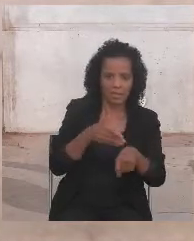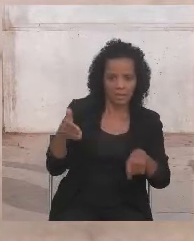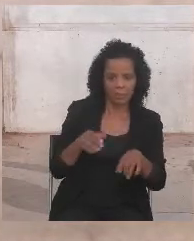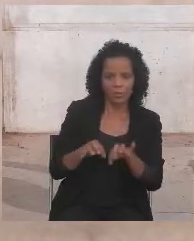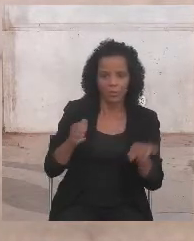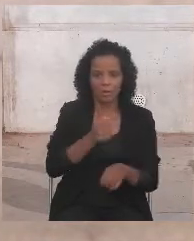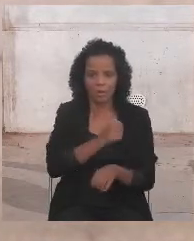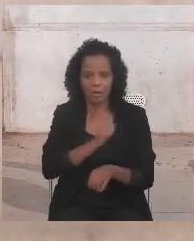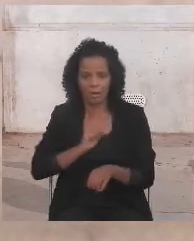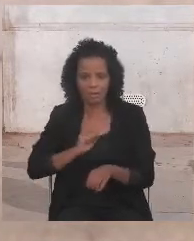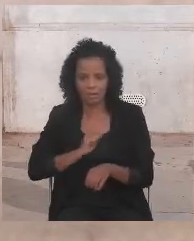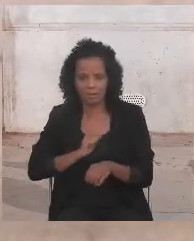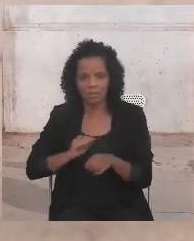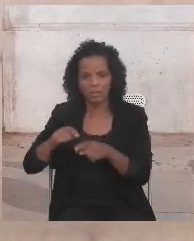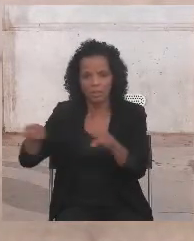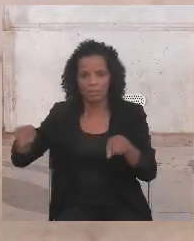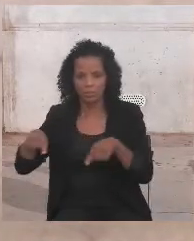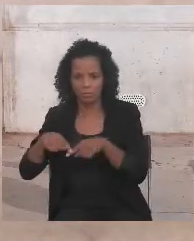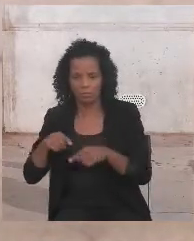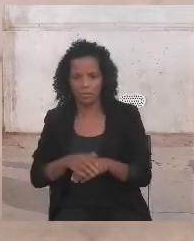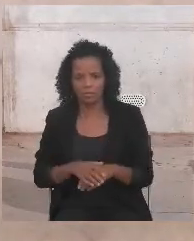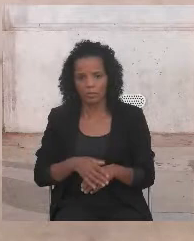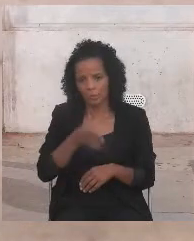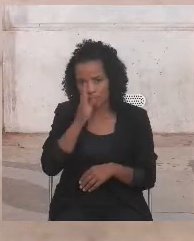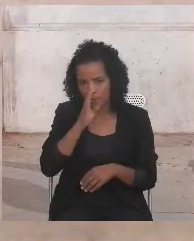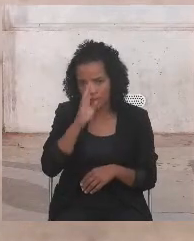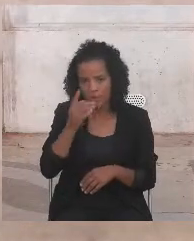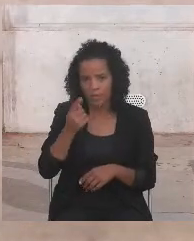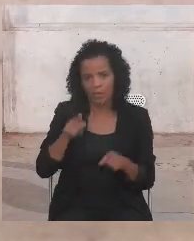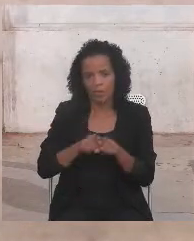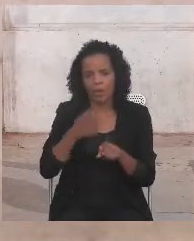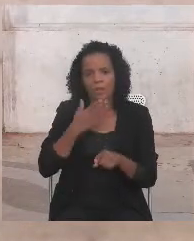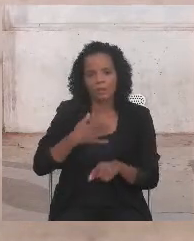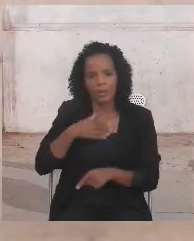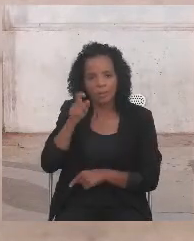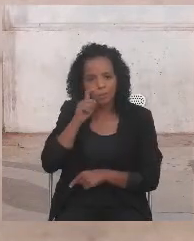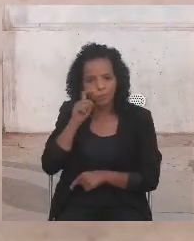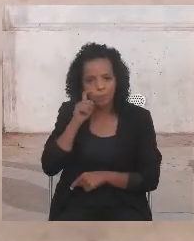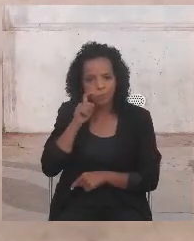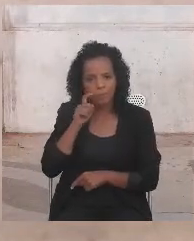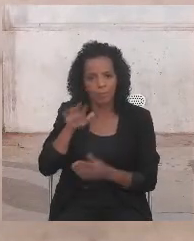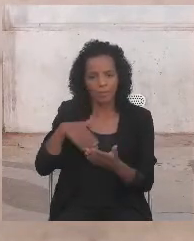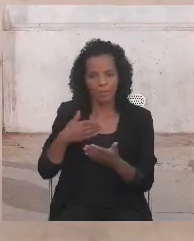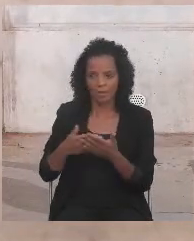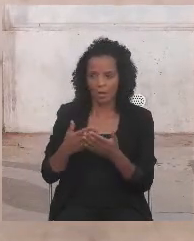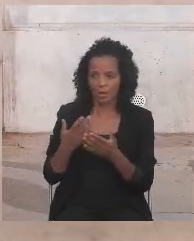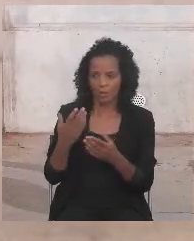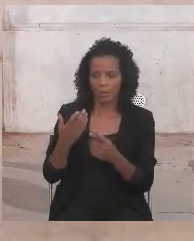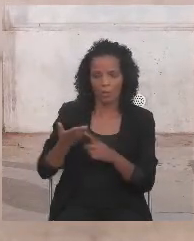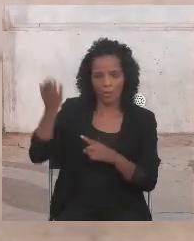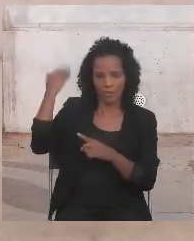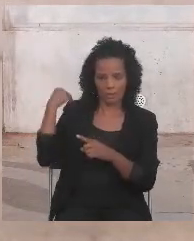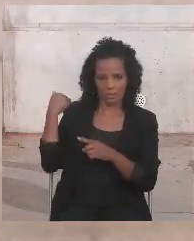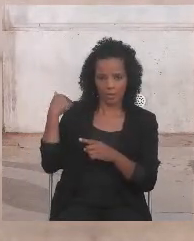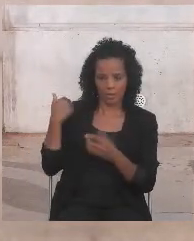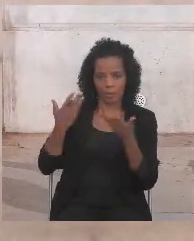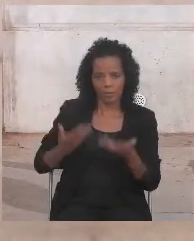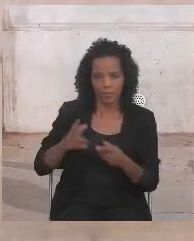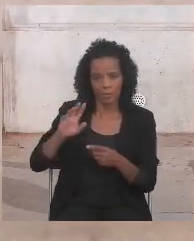para o espaço. O ritual é um porto de abrigo que nos ajuda a unir o passado ao presente ao